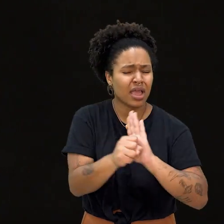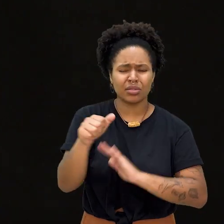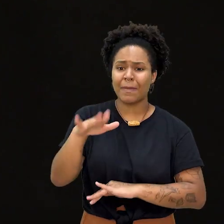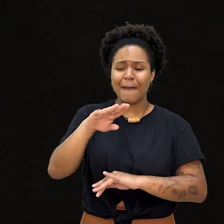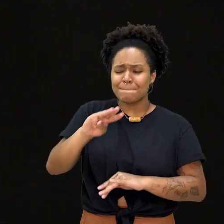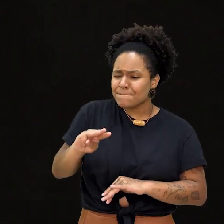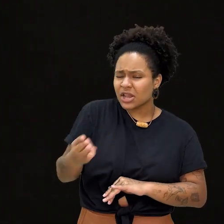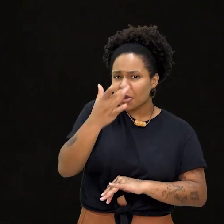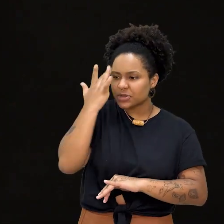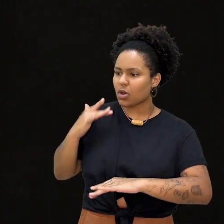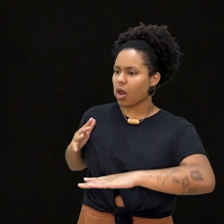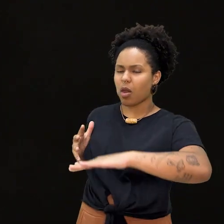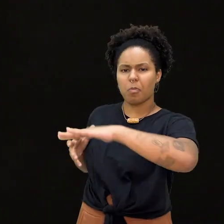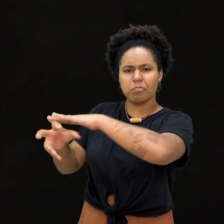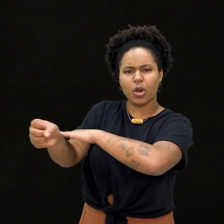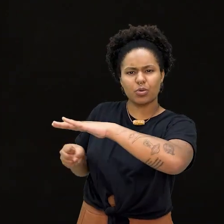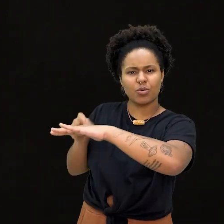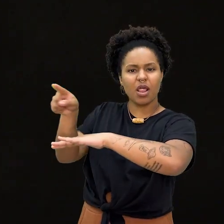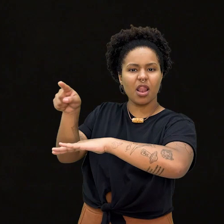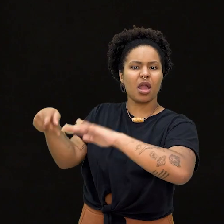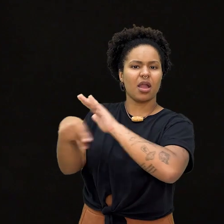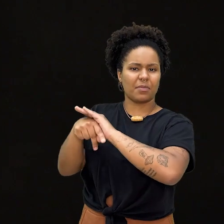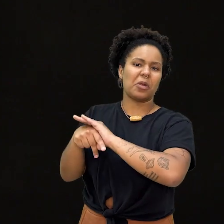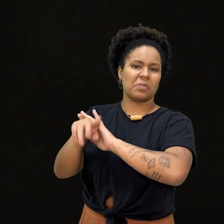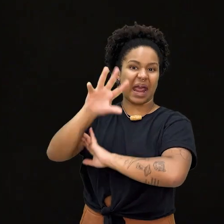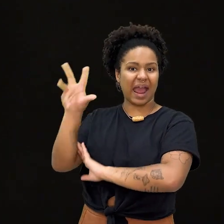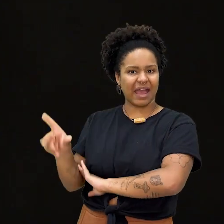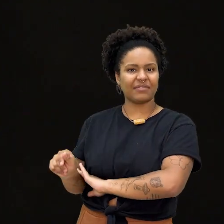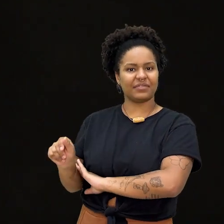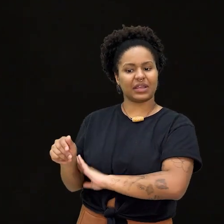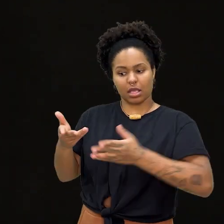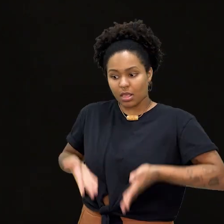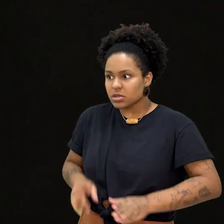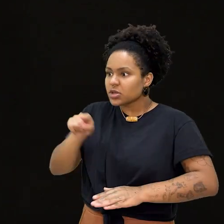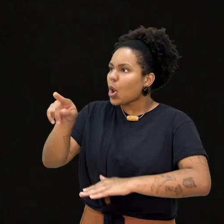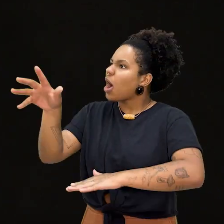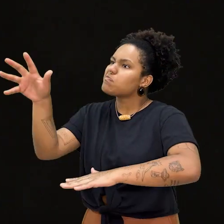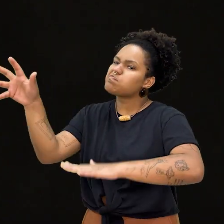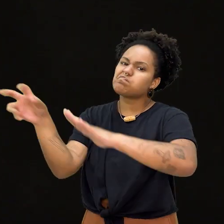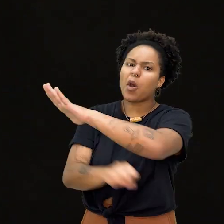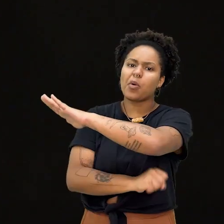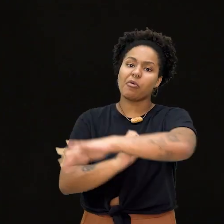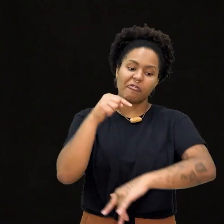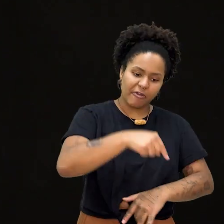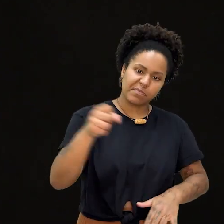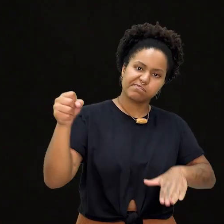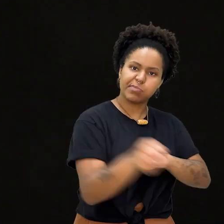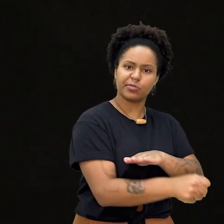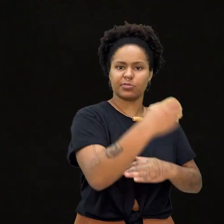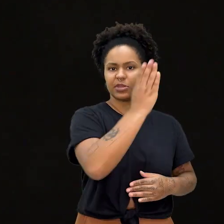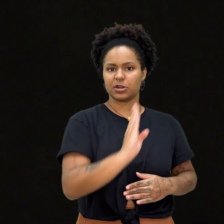de pessoas foram arrancadas de sua terra natal na África para virem ao Brasil colaborarem com